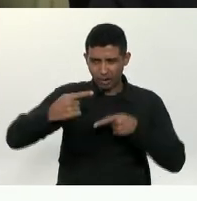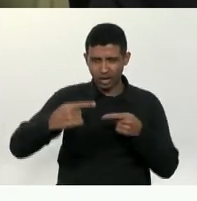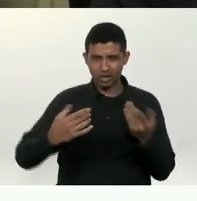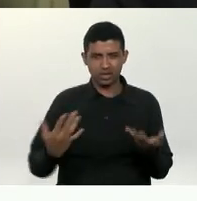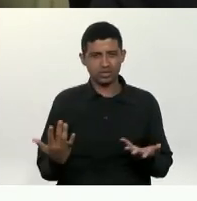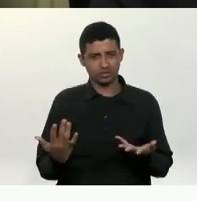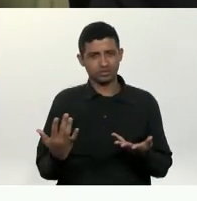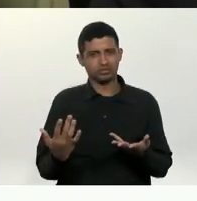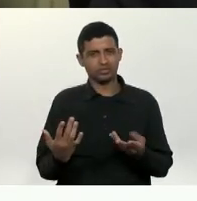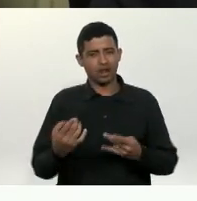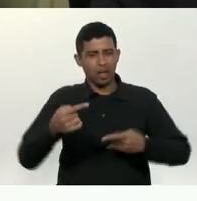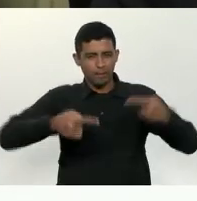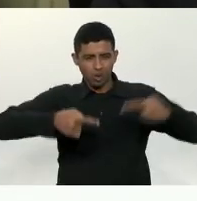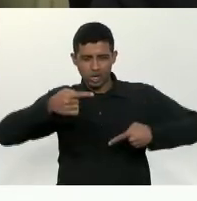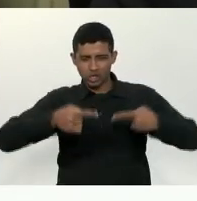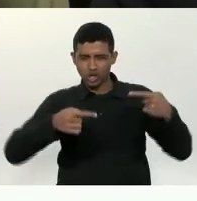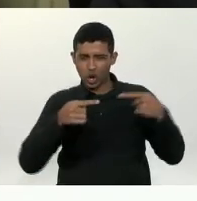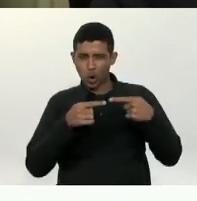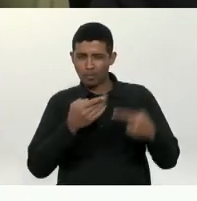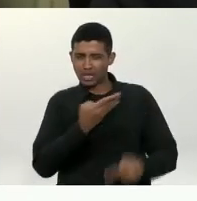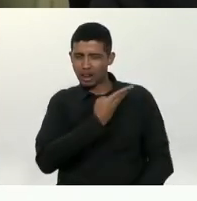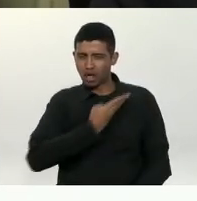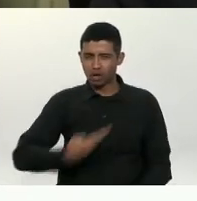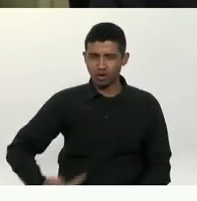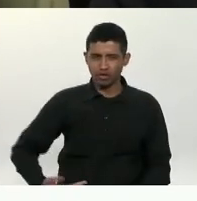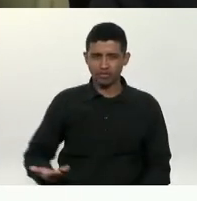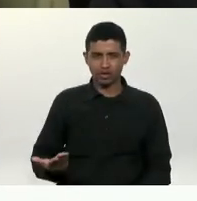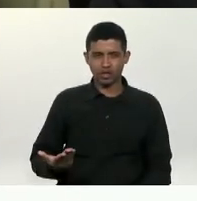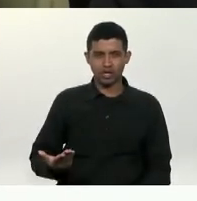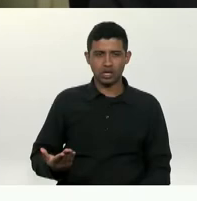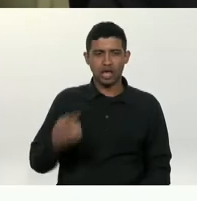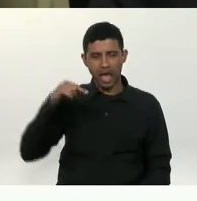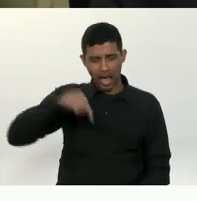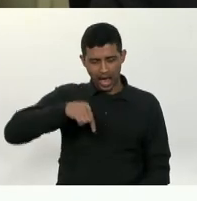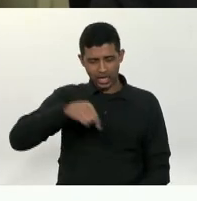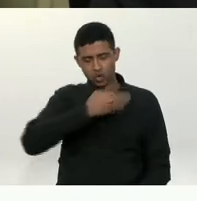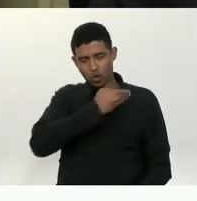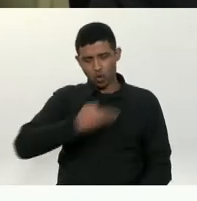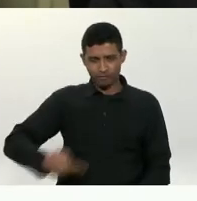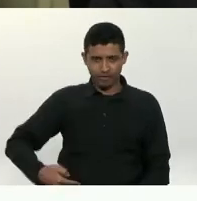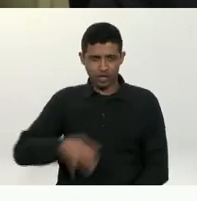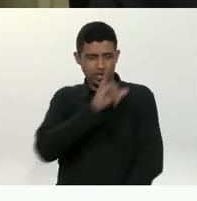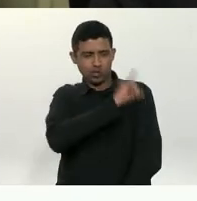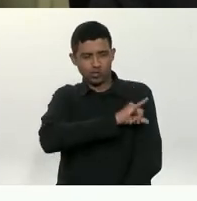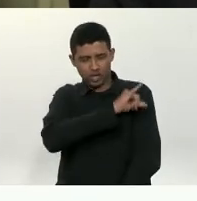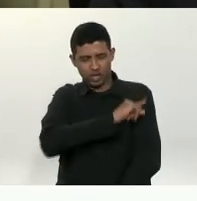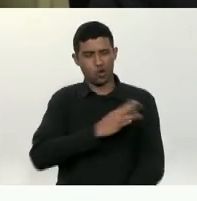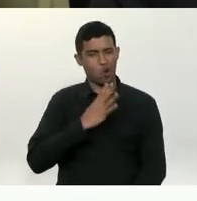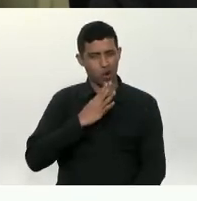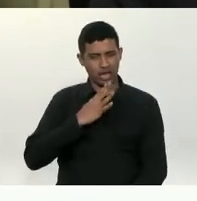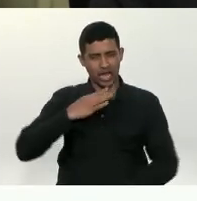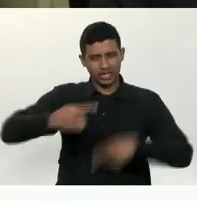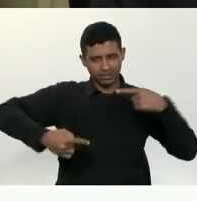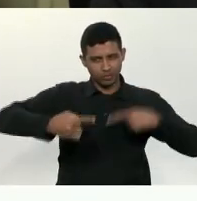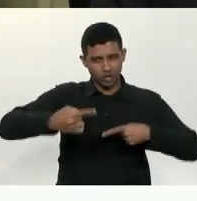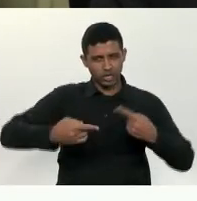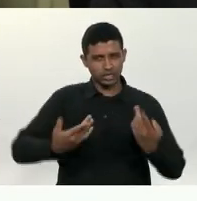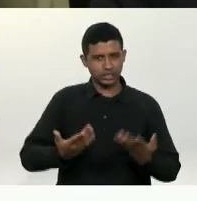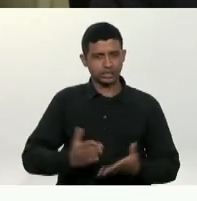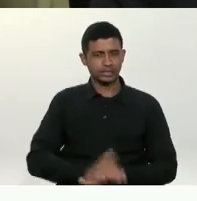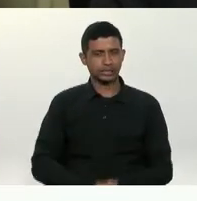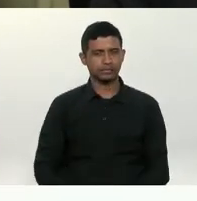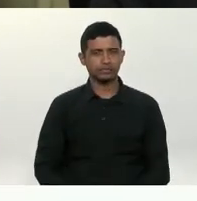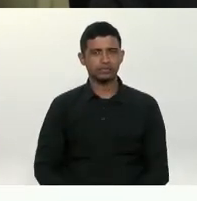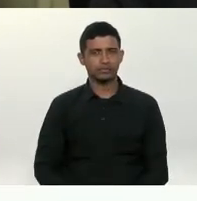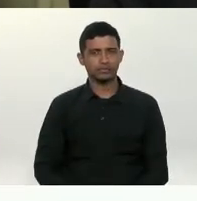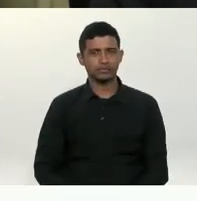submetida ao crivo do governo. O governo anuiu com esta política. Então, na verdade, só para resumo, está tratando da ligação